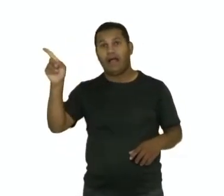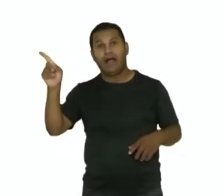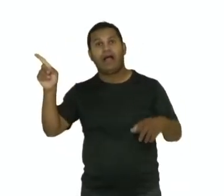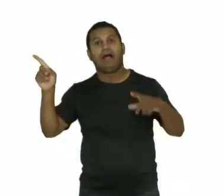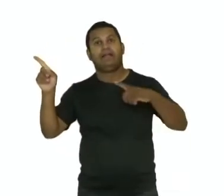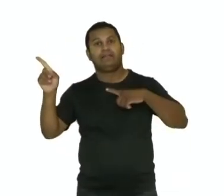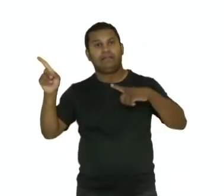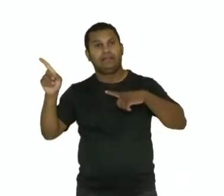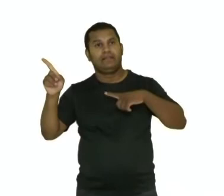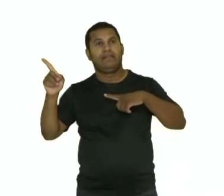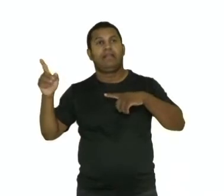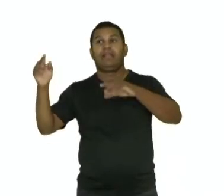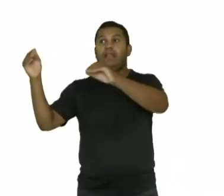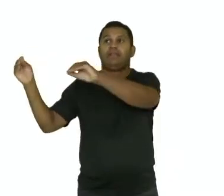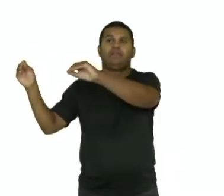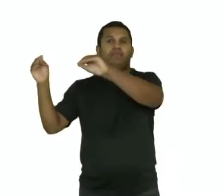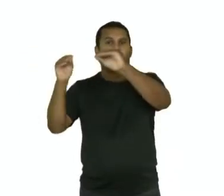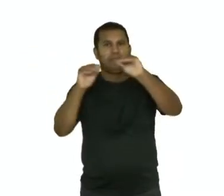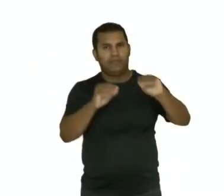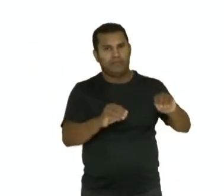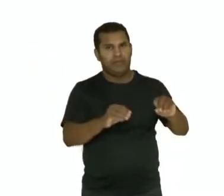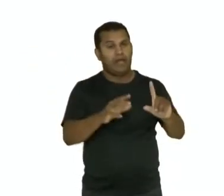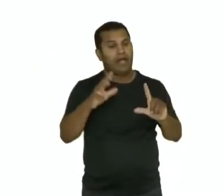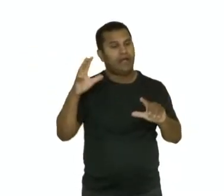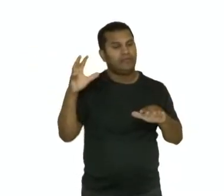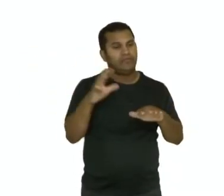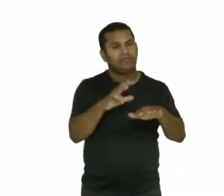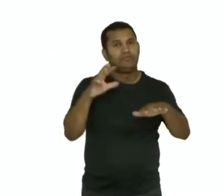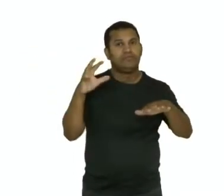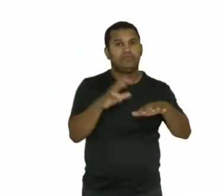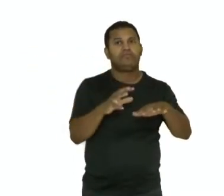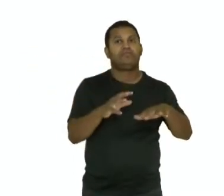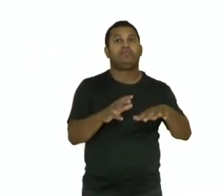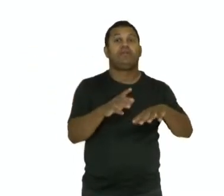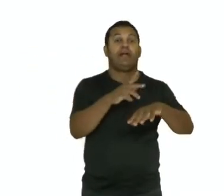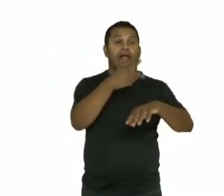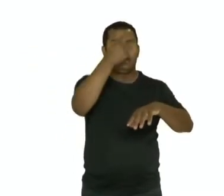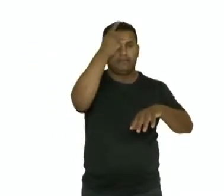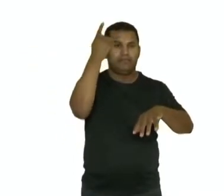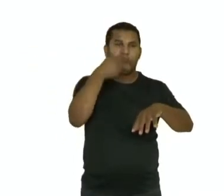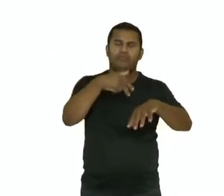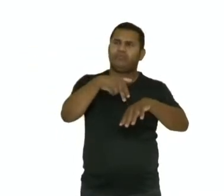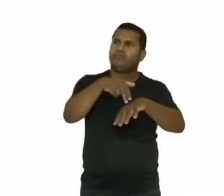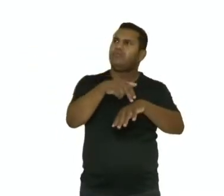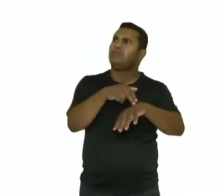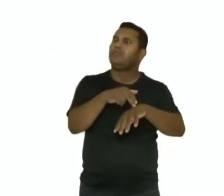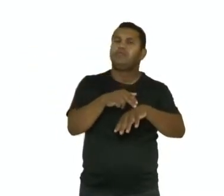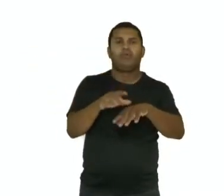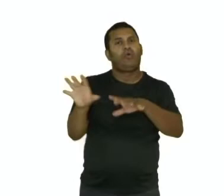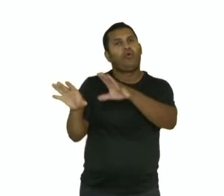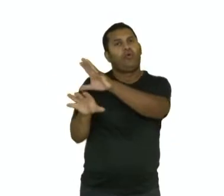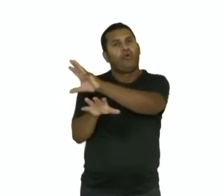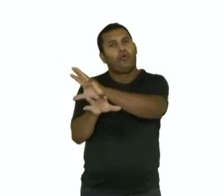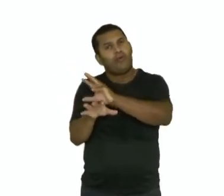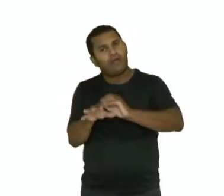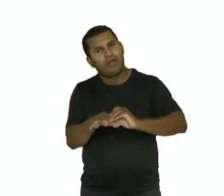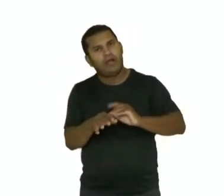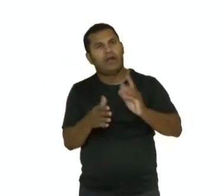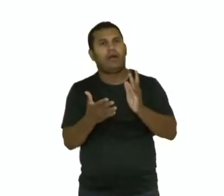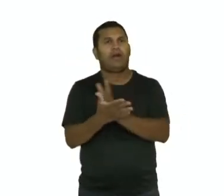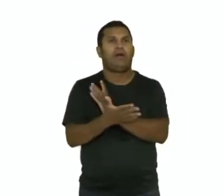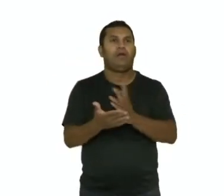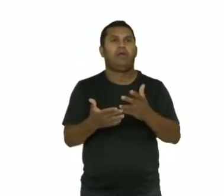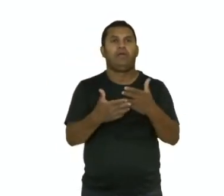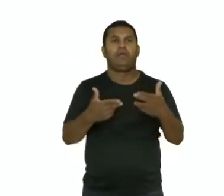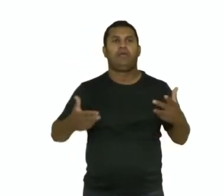influência afro, essa influência que vem das cerimônias religiosas lá do Congo. Como eu falei para vocês, então,